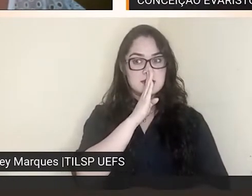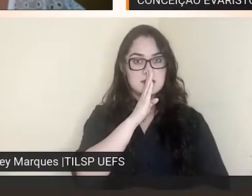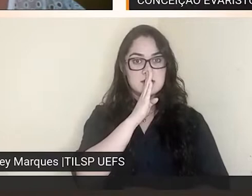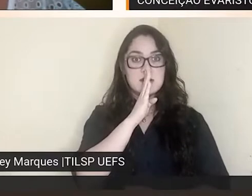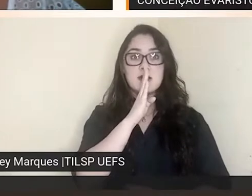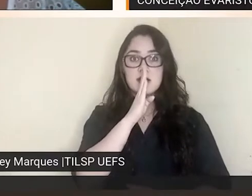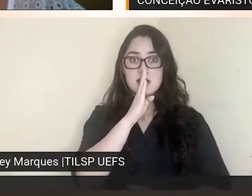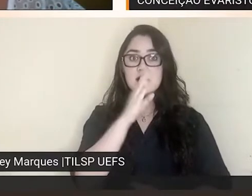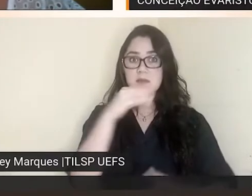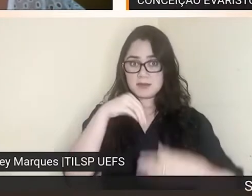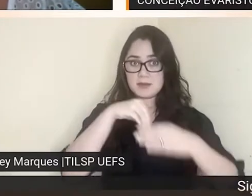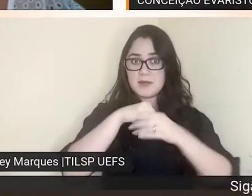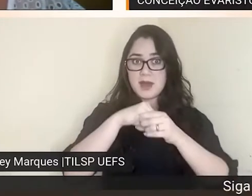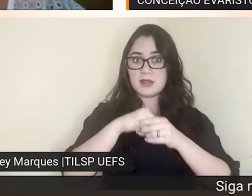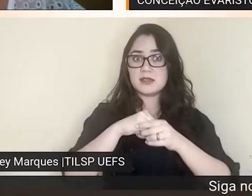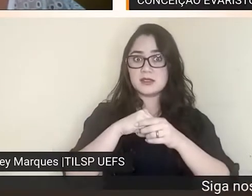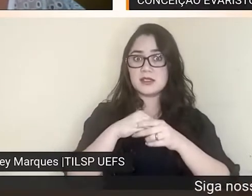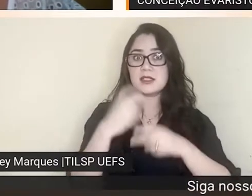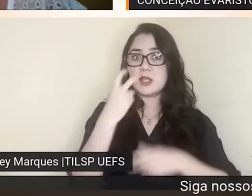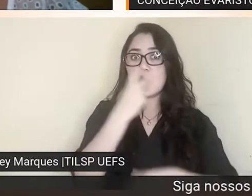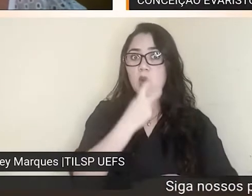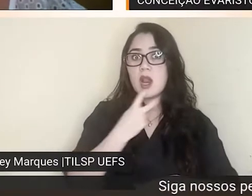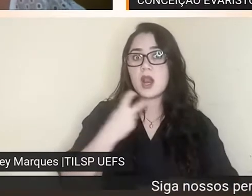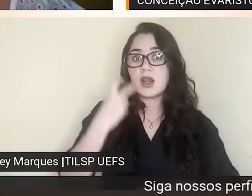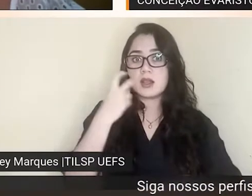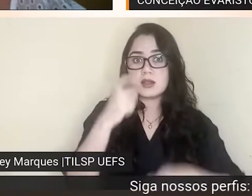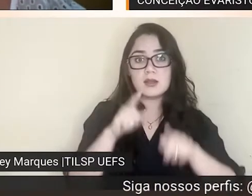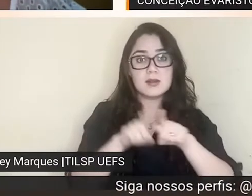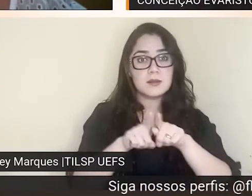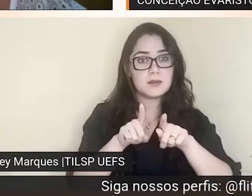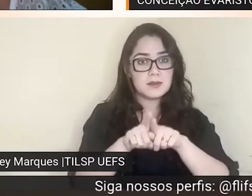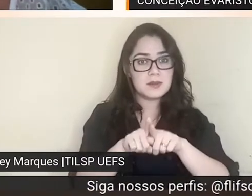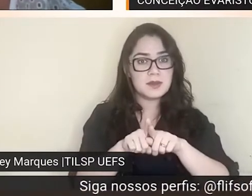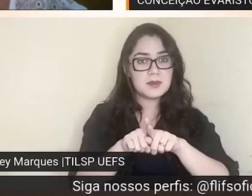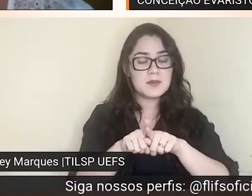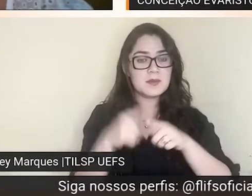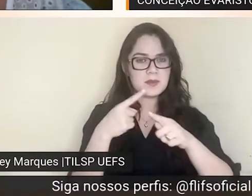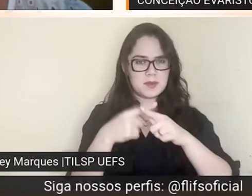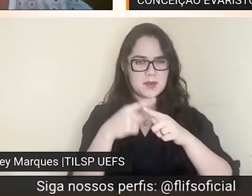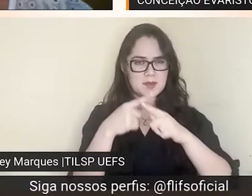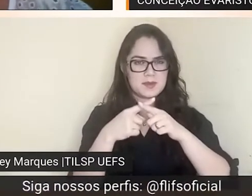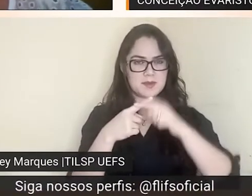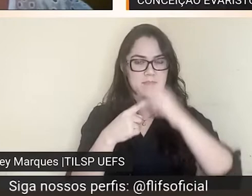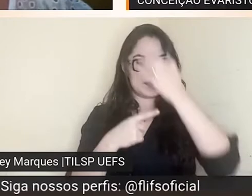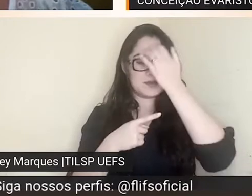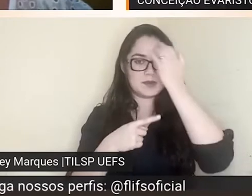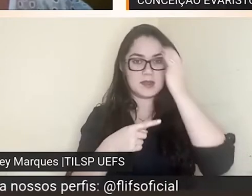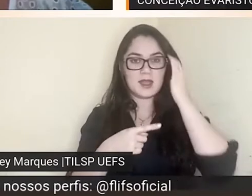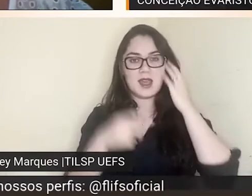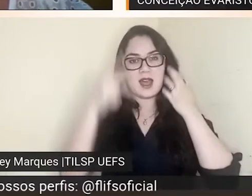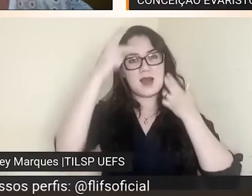silêncio, quando o contador suspende a fala,